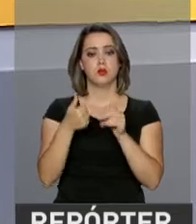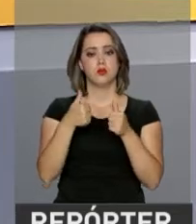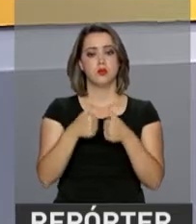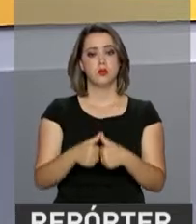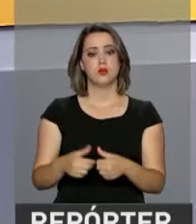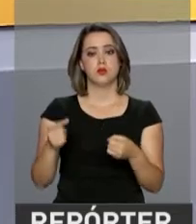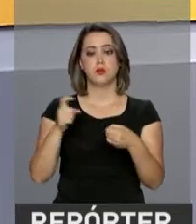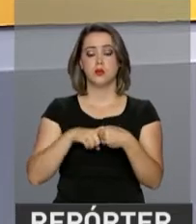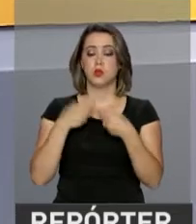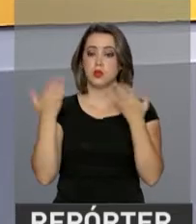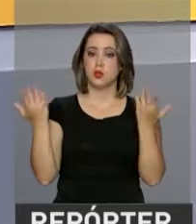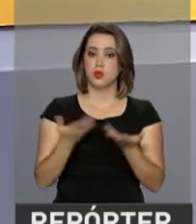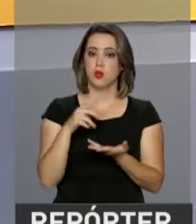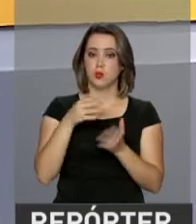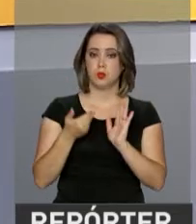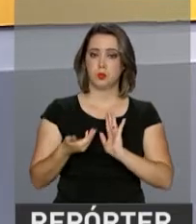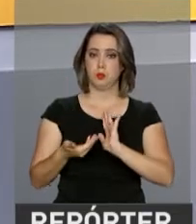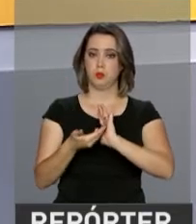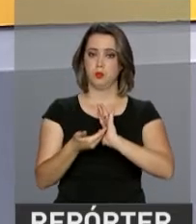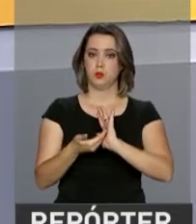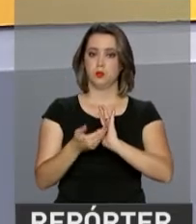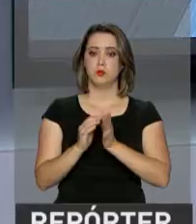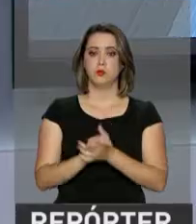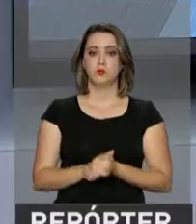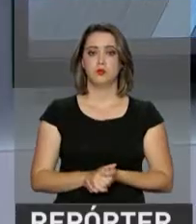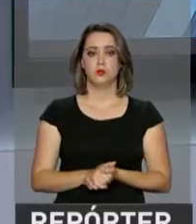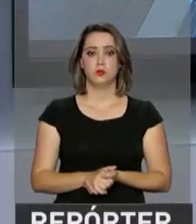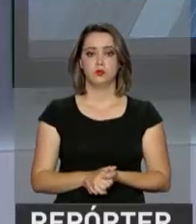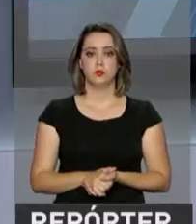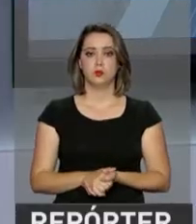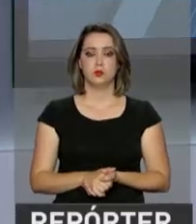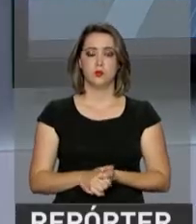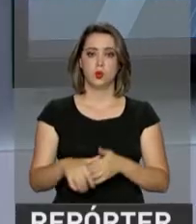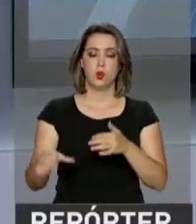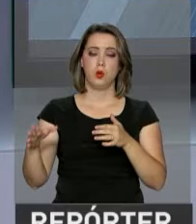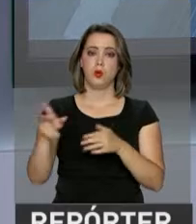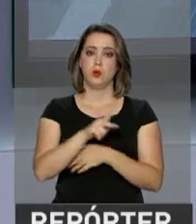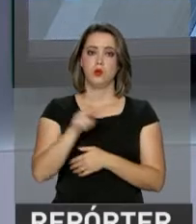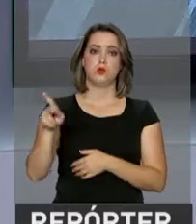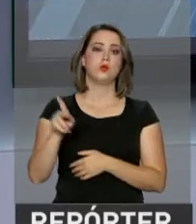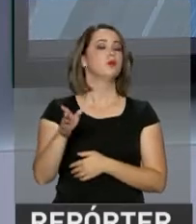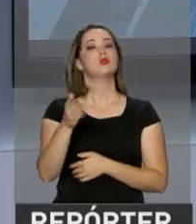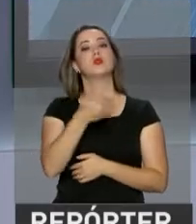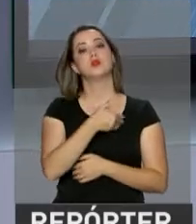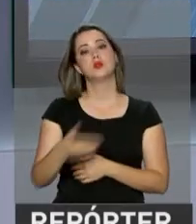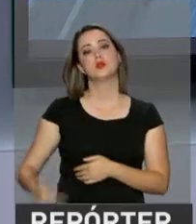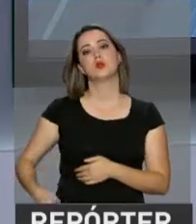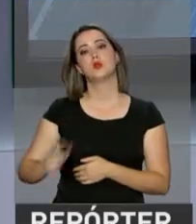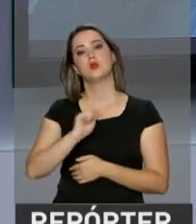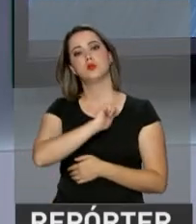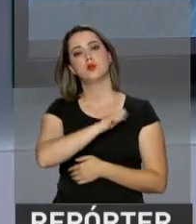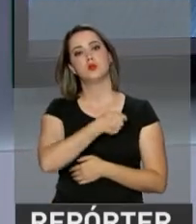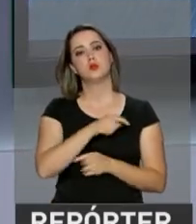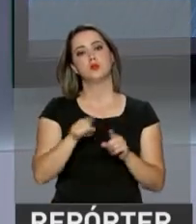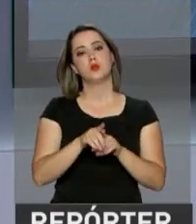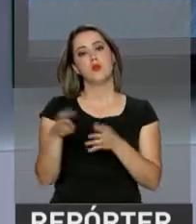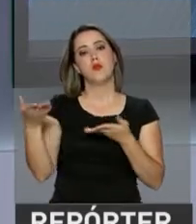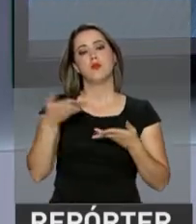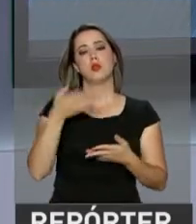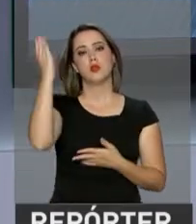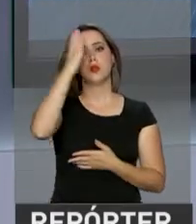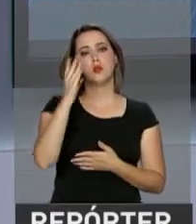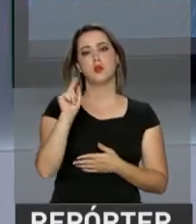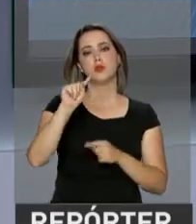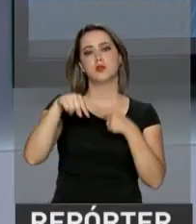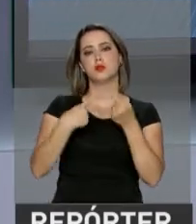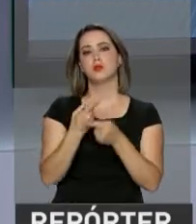sendo retomada neste momento na Câmara dos Deputados. O presidente do governo espanhol, Mariano Rajoy, vem ao Brasil na